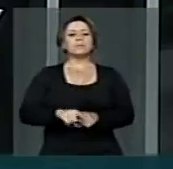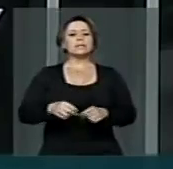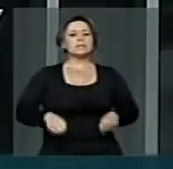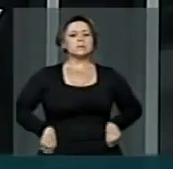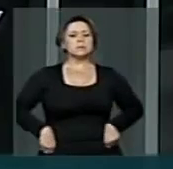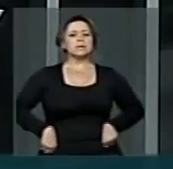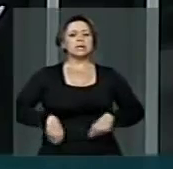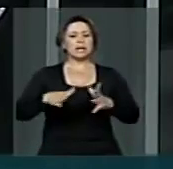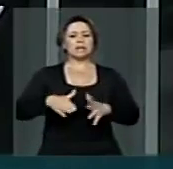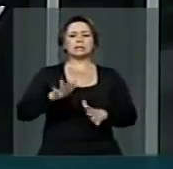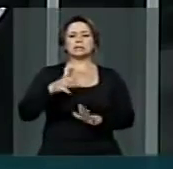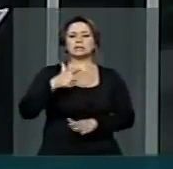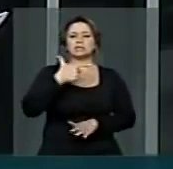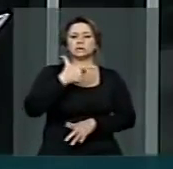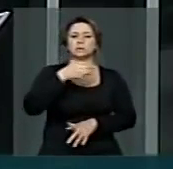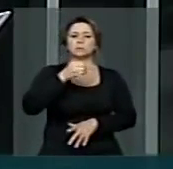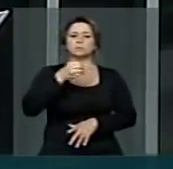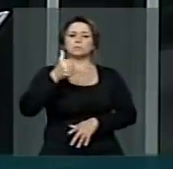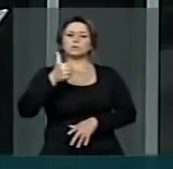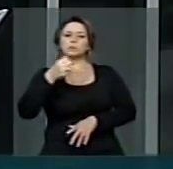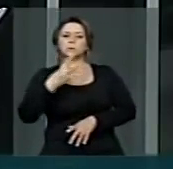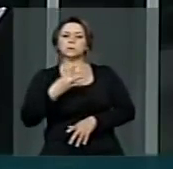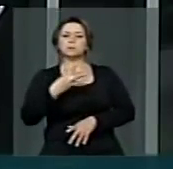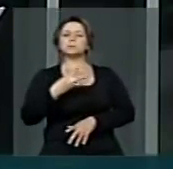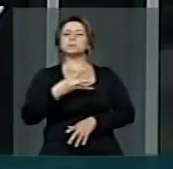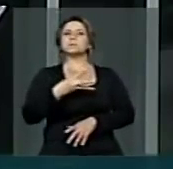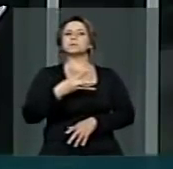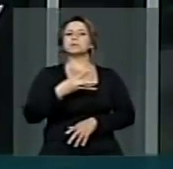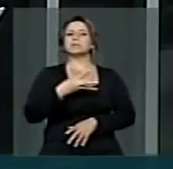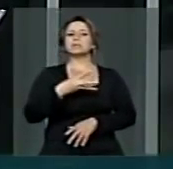em 2013 astronômicos